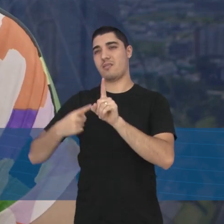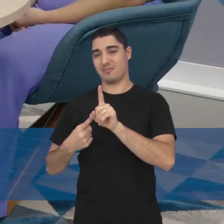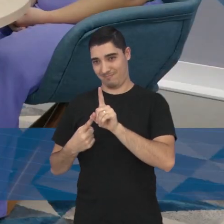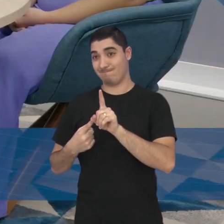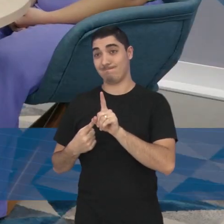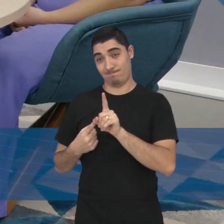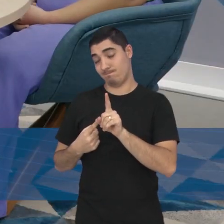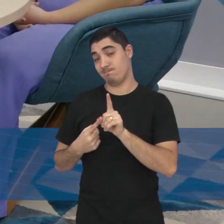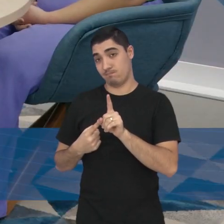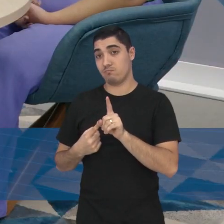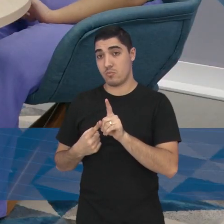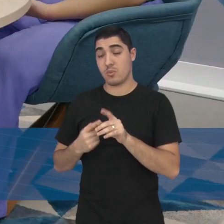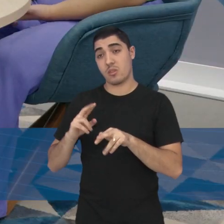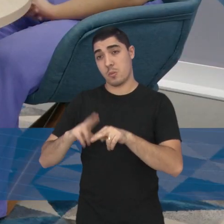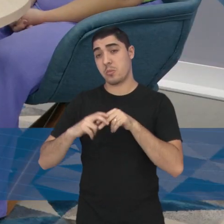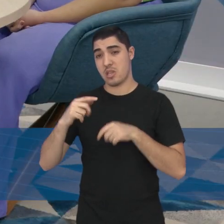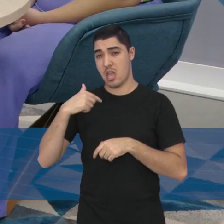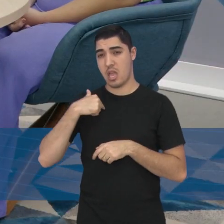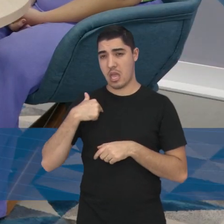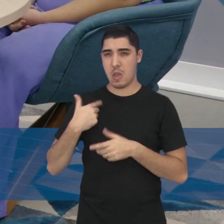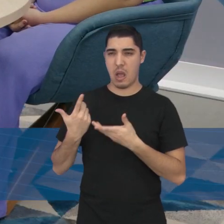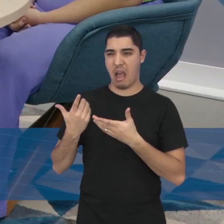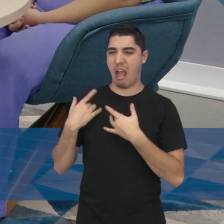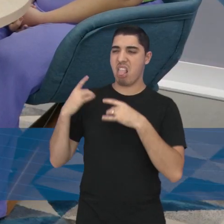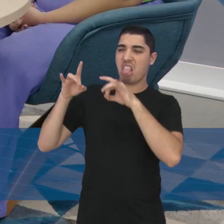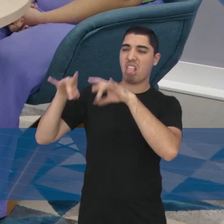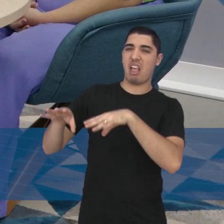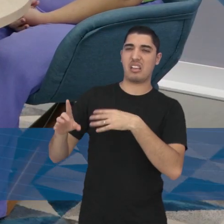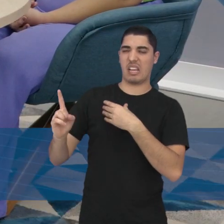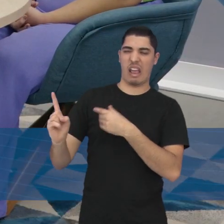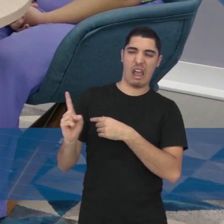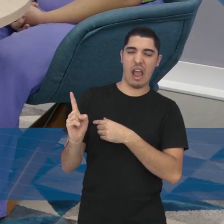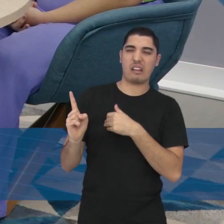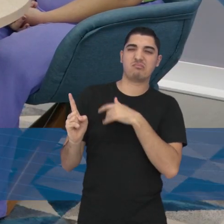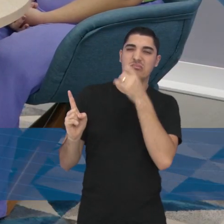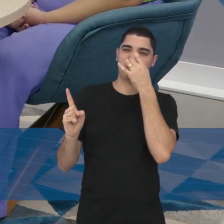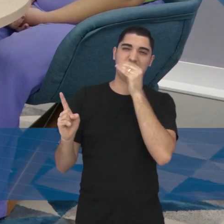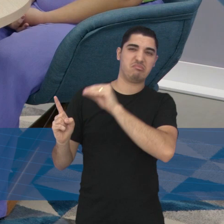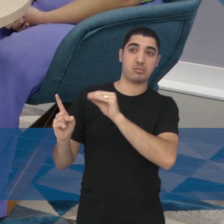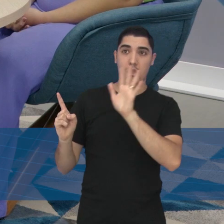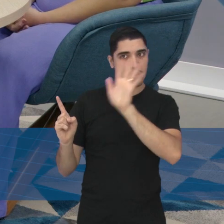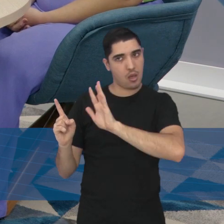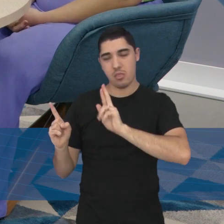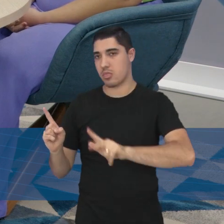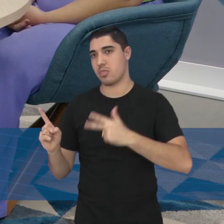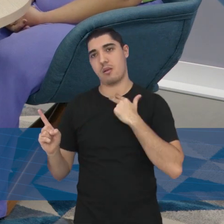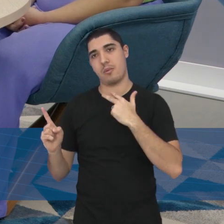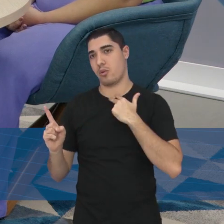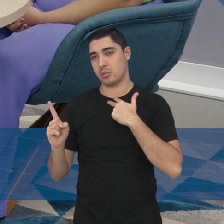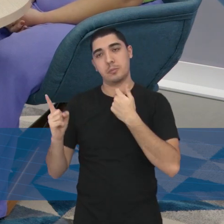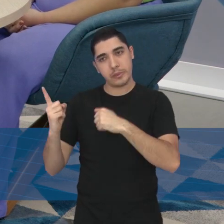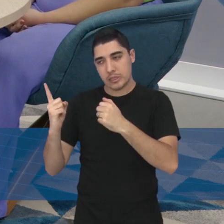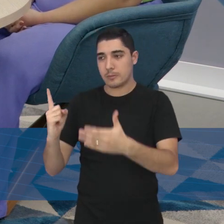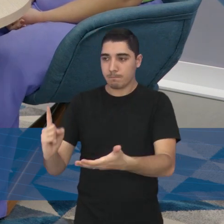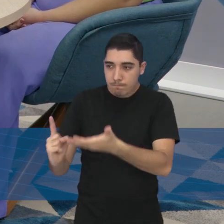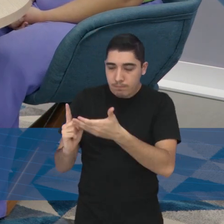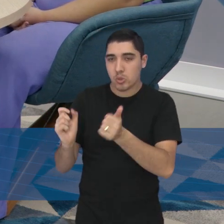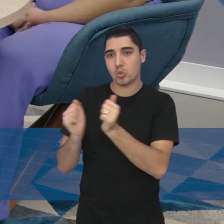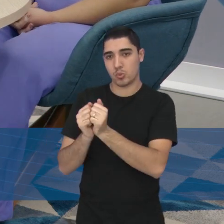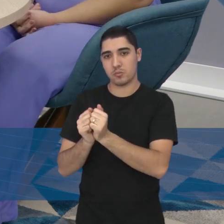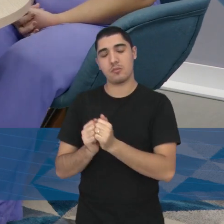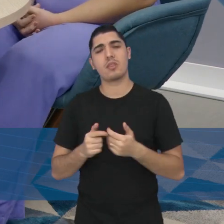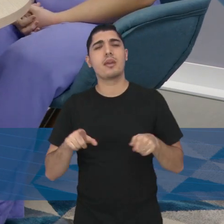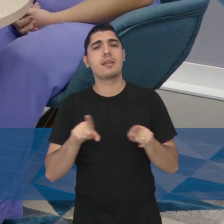quê, entendeu? E eu não vou deixar de acolher ela por causa disso? Não, não posso. Sim, não, sem dúvida. E aí a